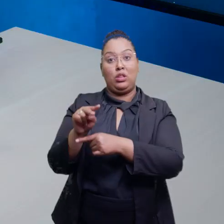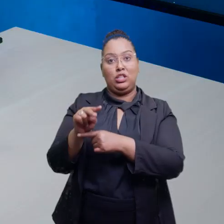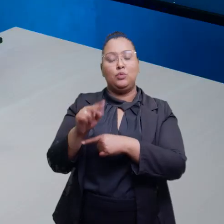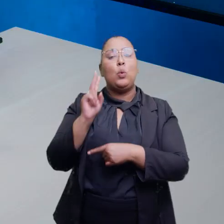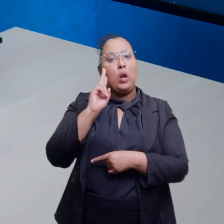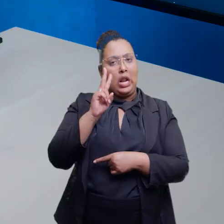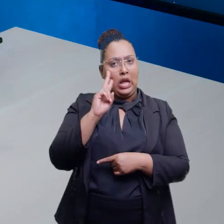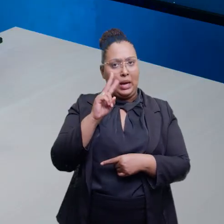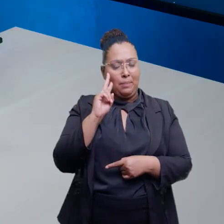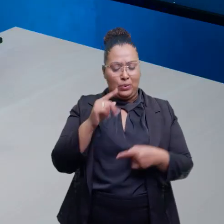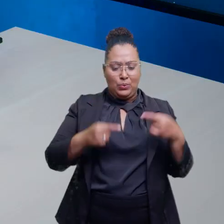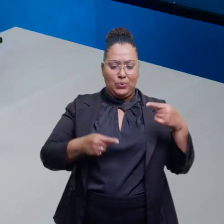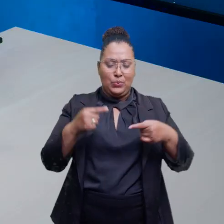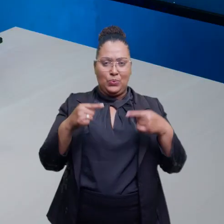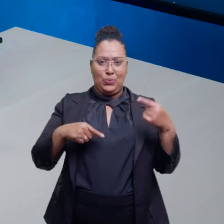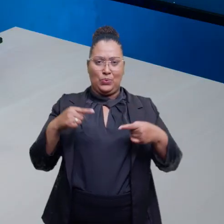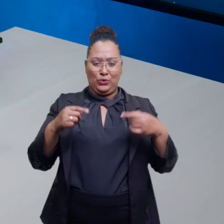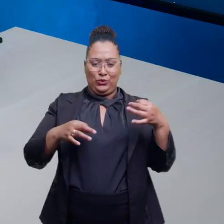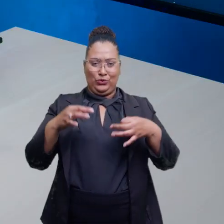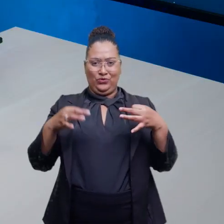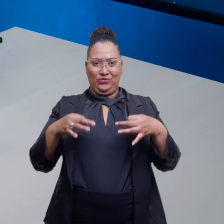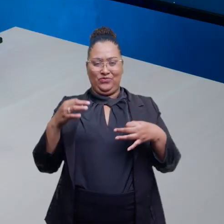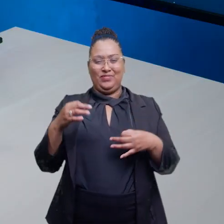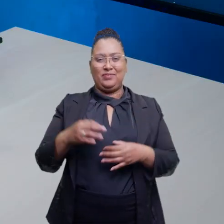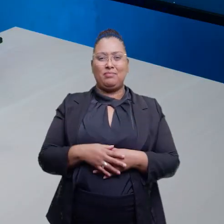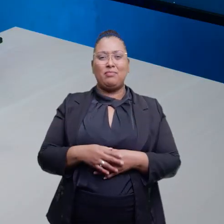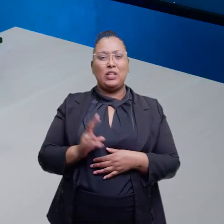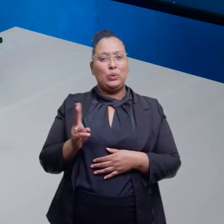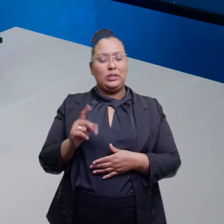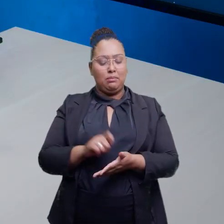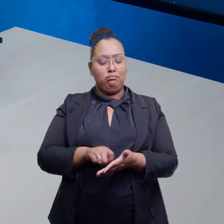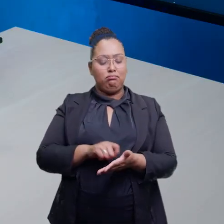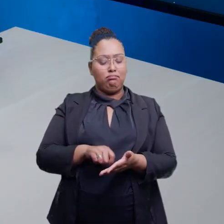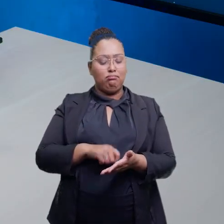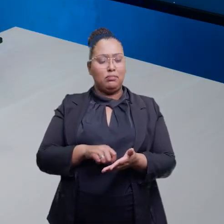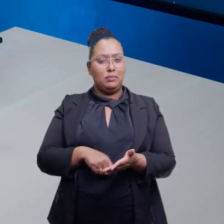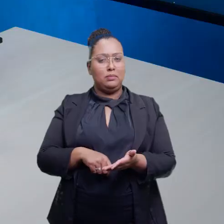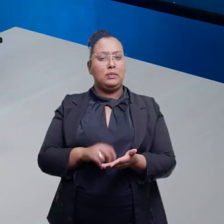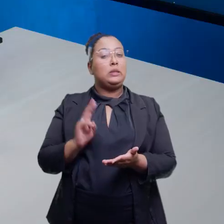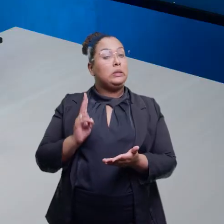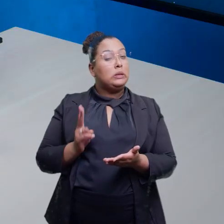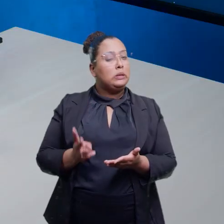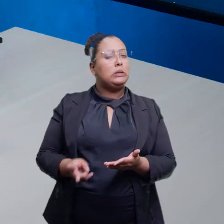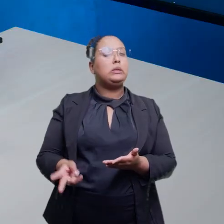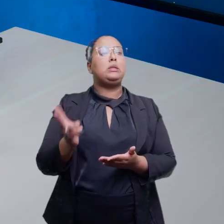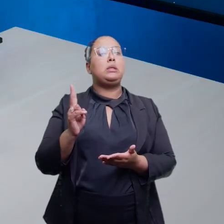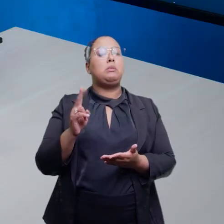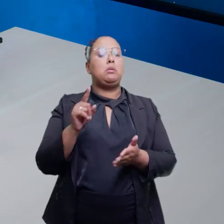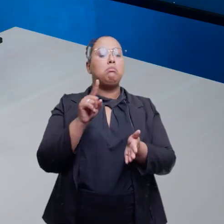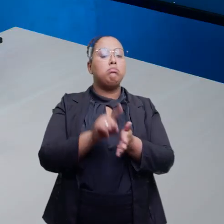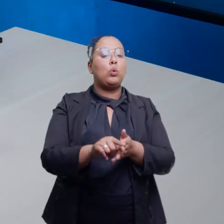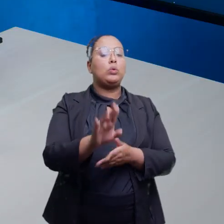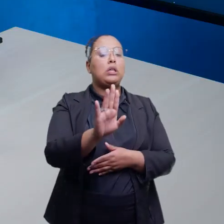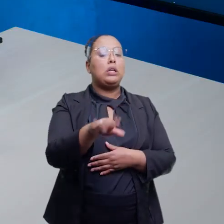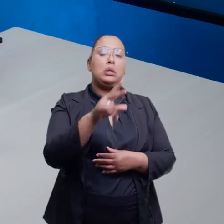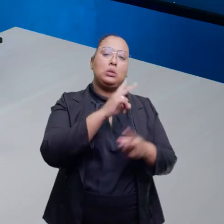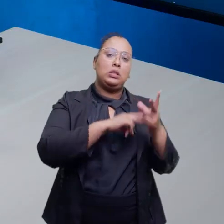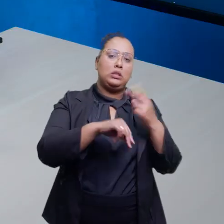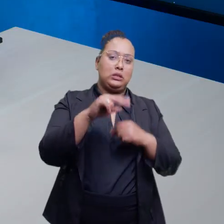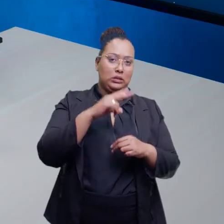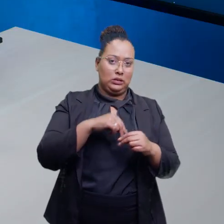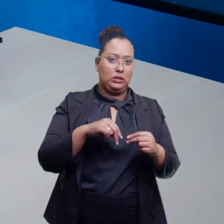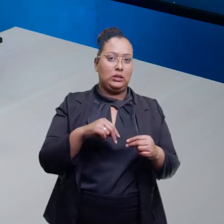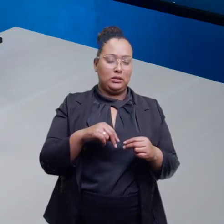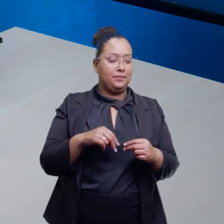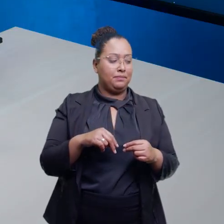lembro das audiências, a gente sempre, era uma das perguntas que eu deixava listadinho ali, sempre para perguntar para aquela criança, para aquele adolescente,